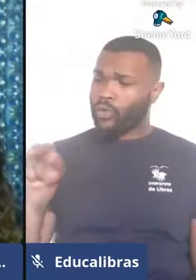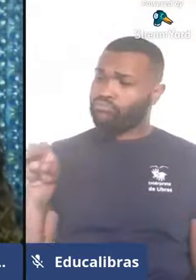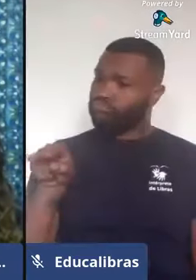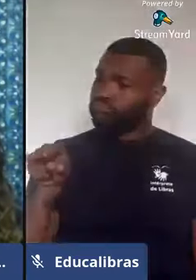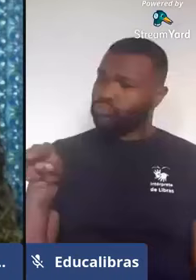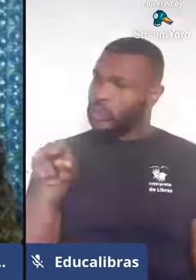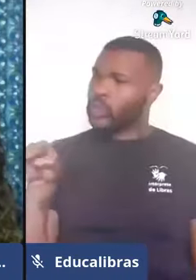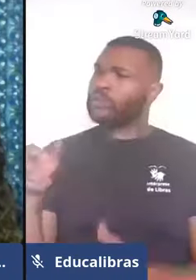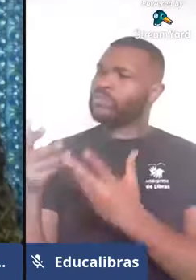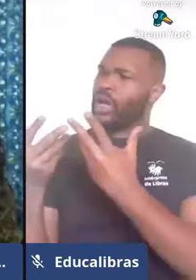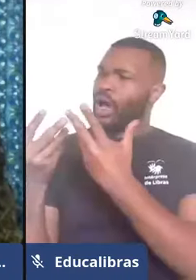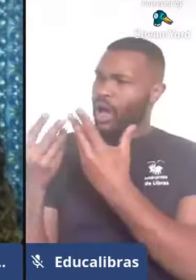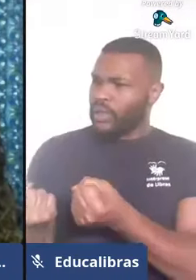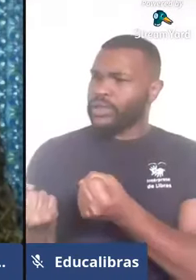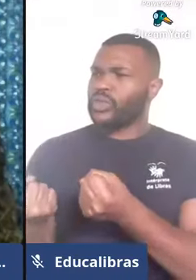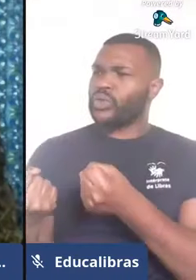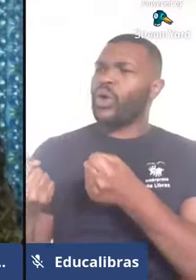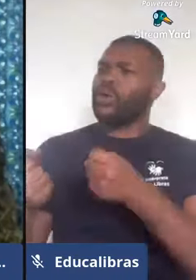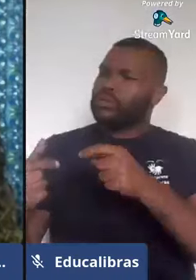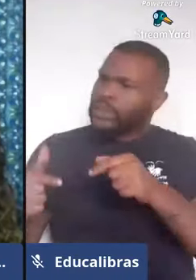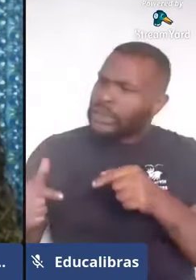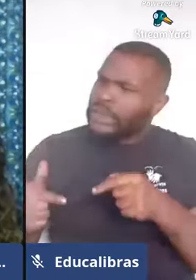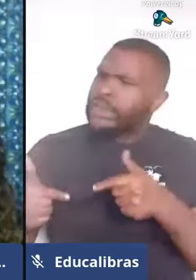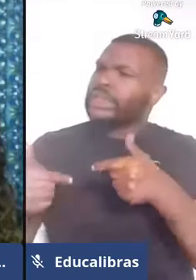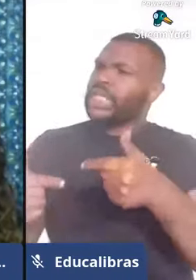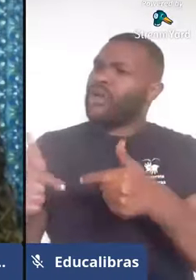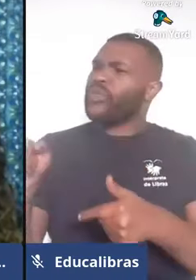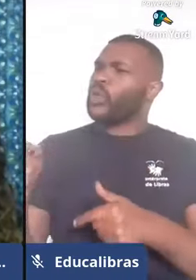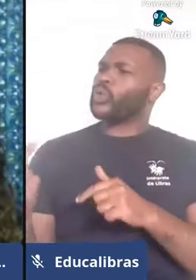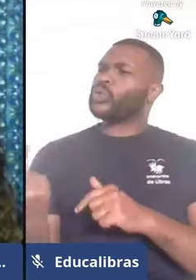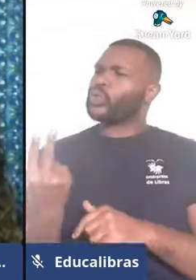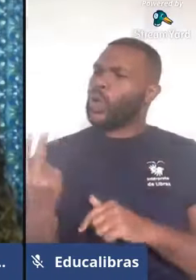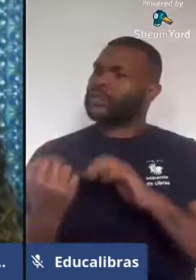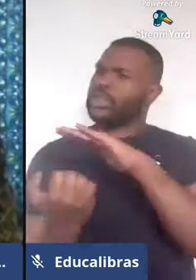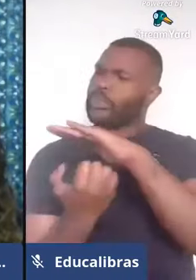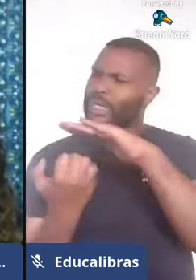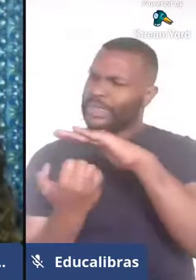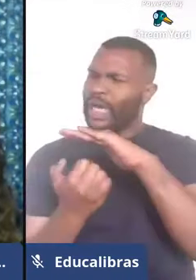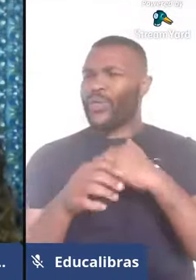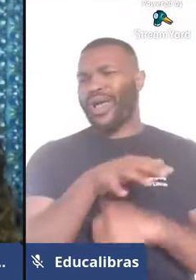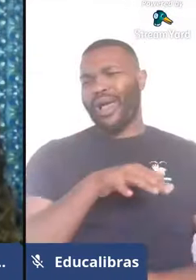esse desafio de ser empresários numa área tão difícil.